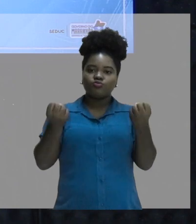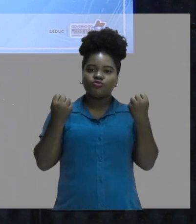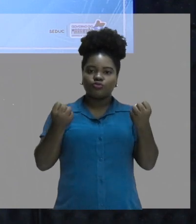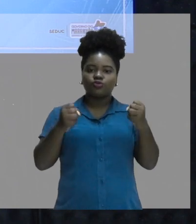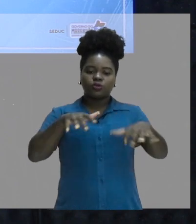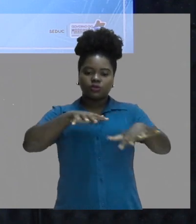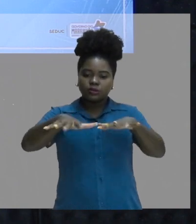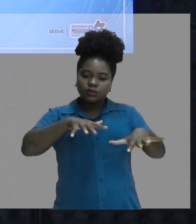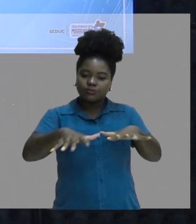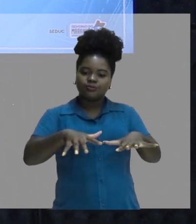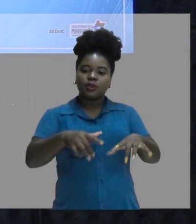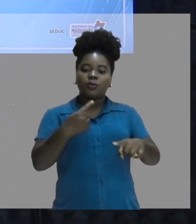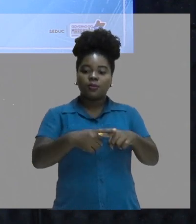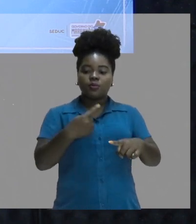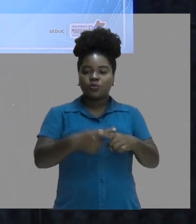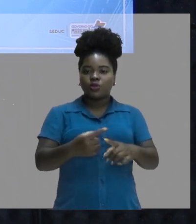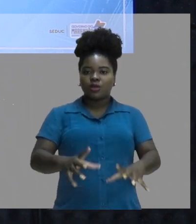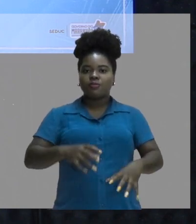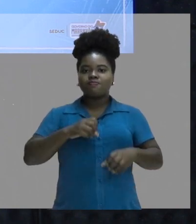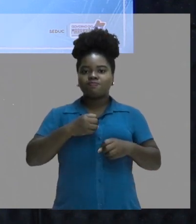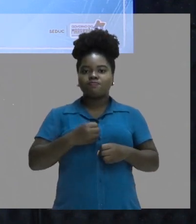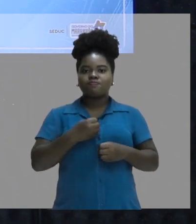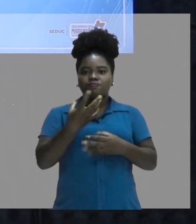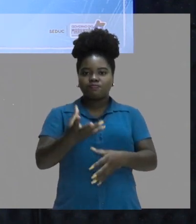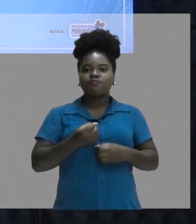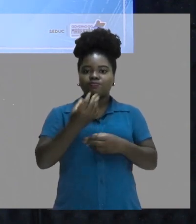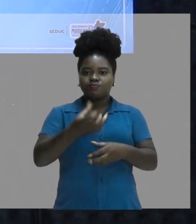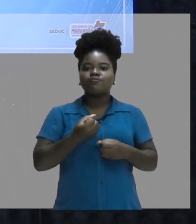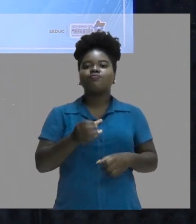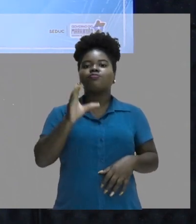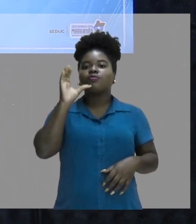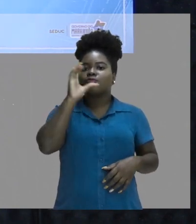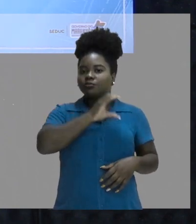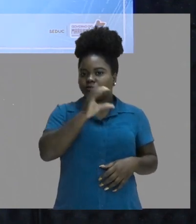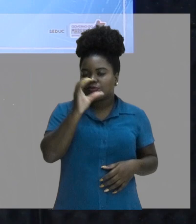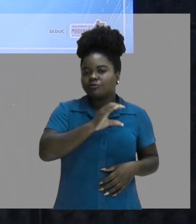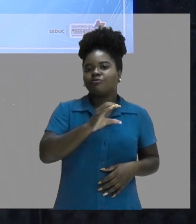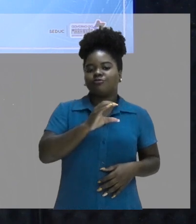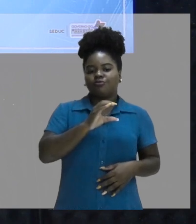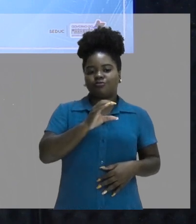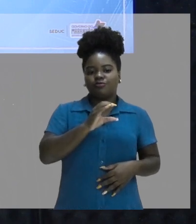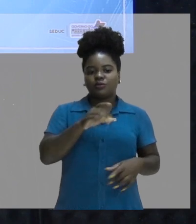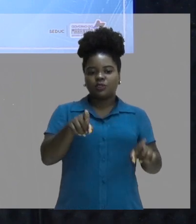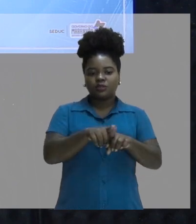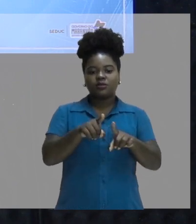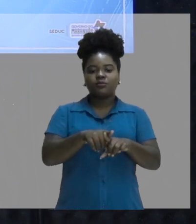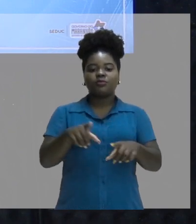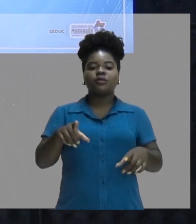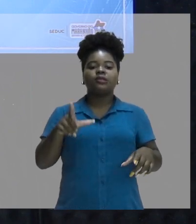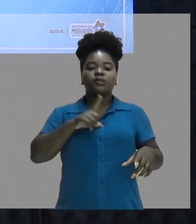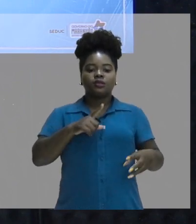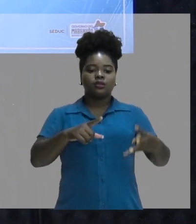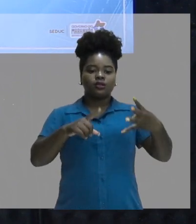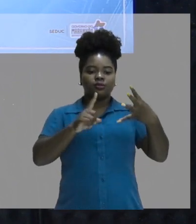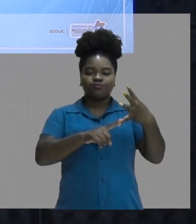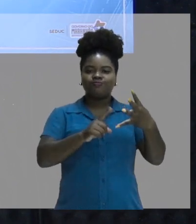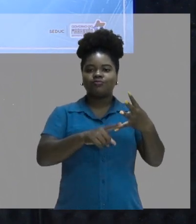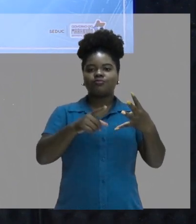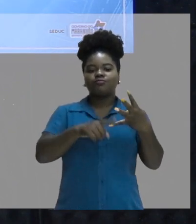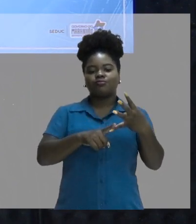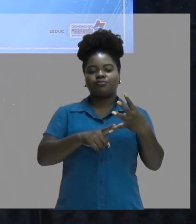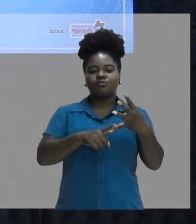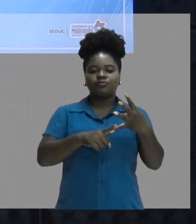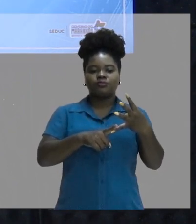de calor. Preenchimento do corpo, a sustentação, tem muito a ver com a movimentação que eu já falei agora há pouco. Auxílio nos